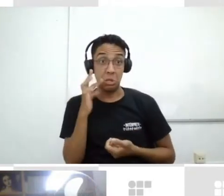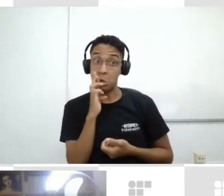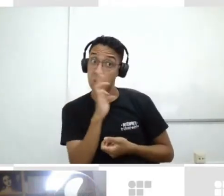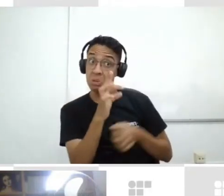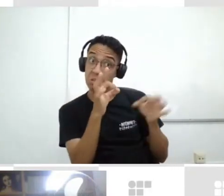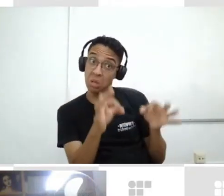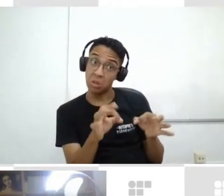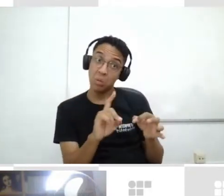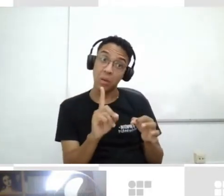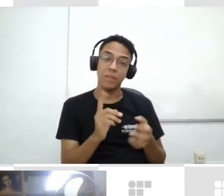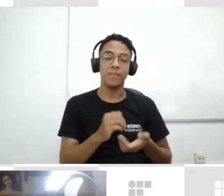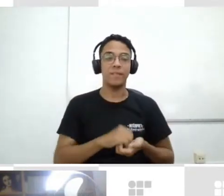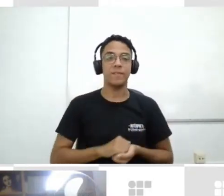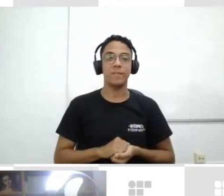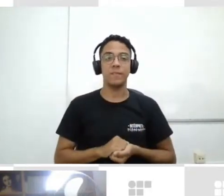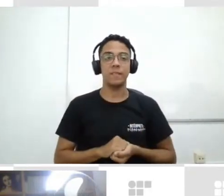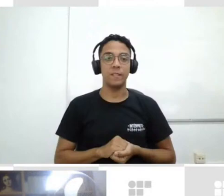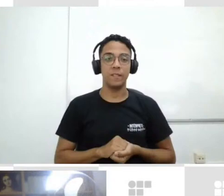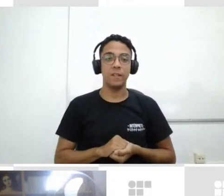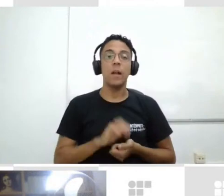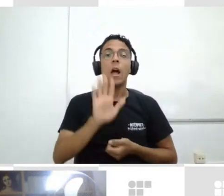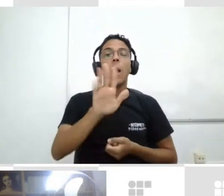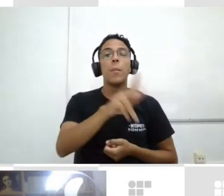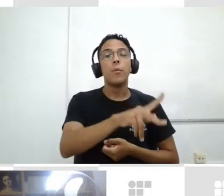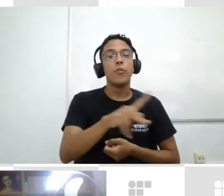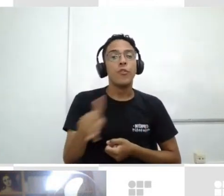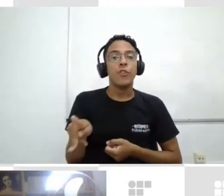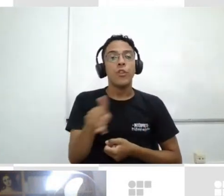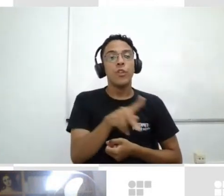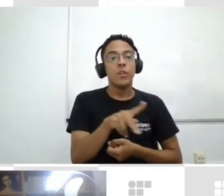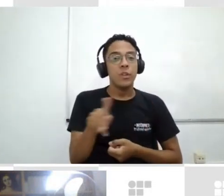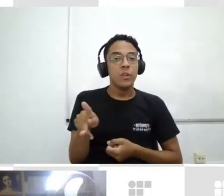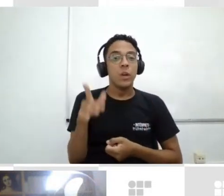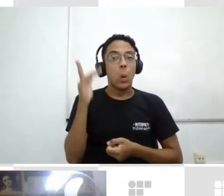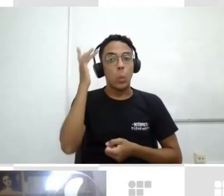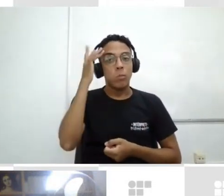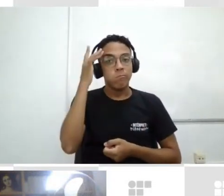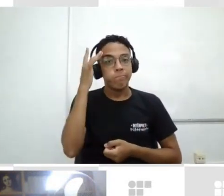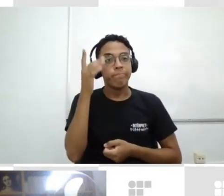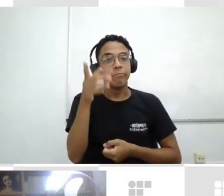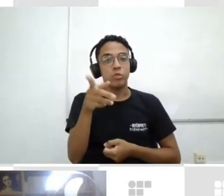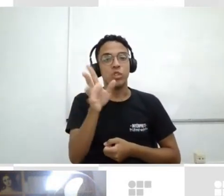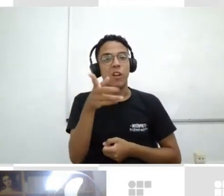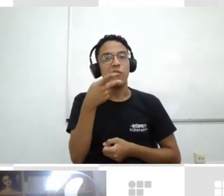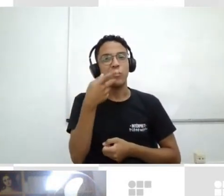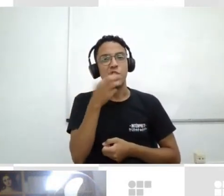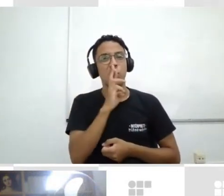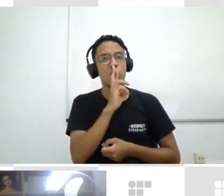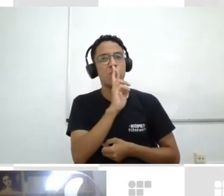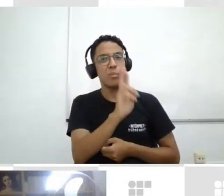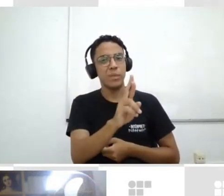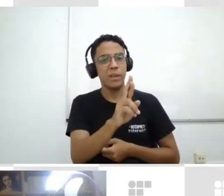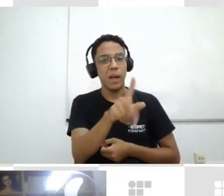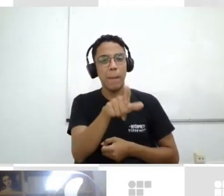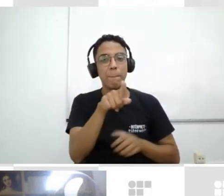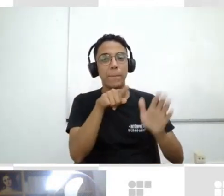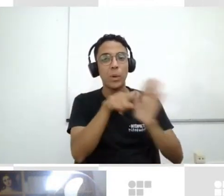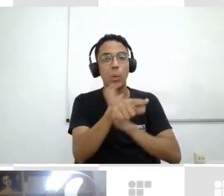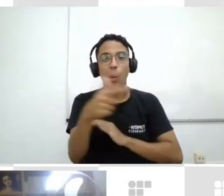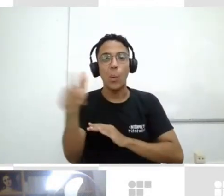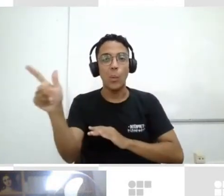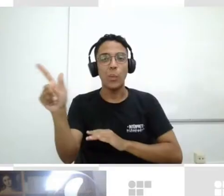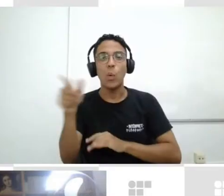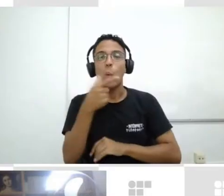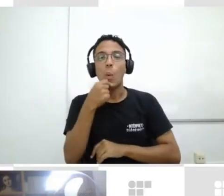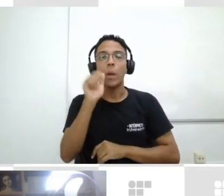Mas... Professor querido, eu acho, inclusive, que o senhor até já respondeu a próxima pergunta, que é do